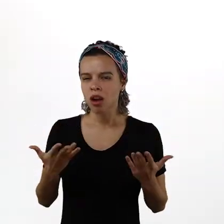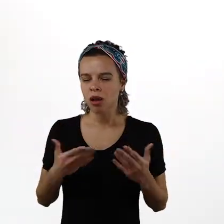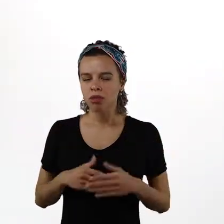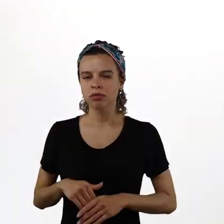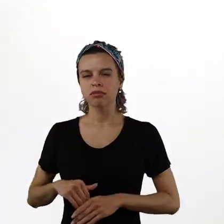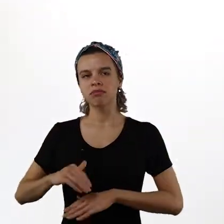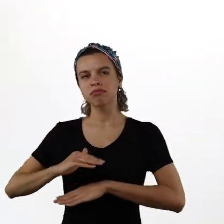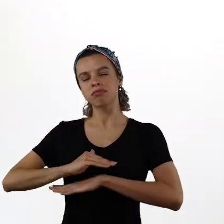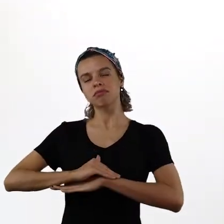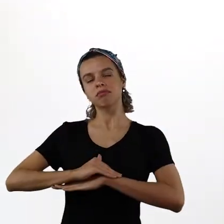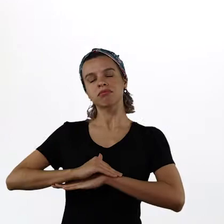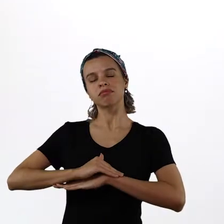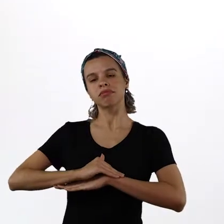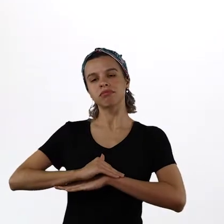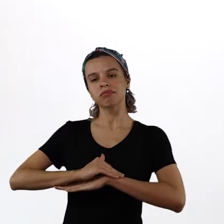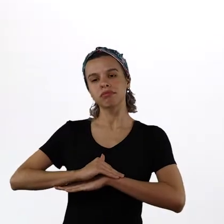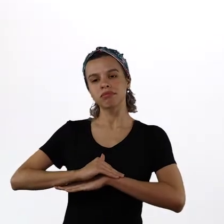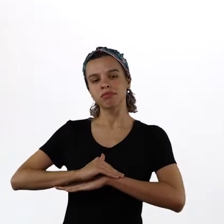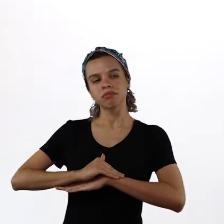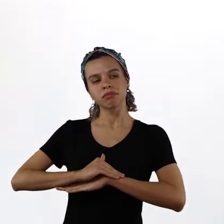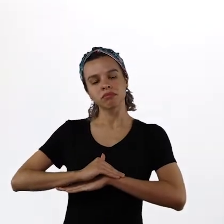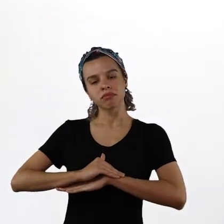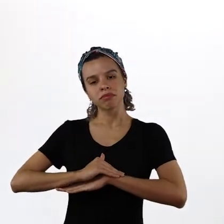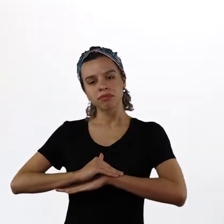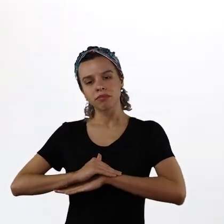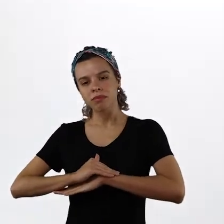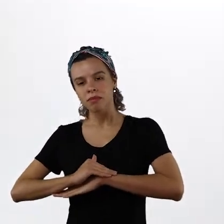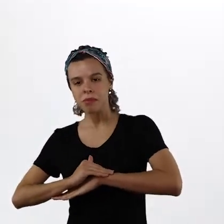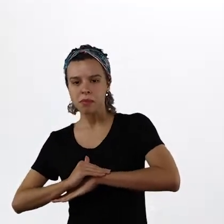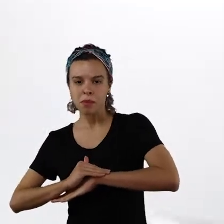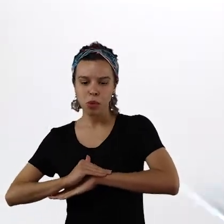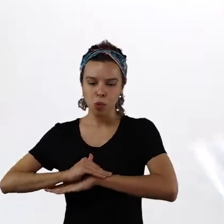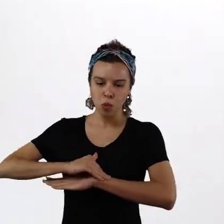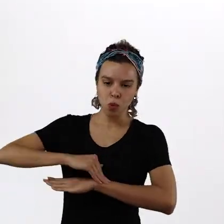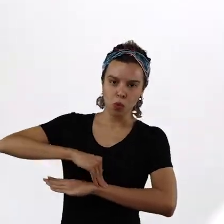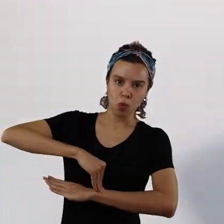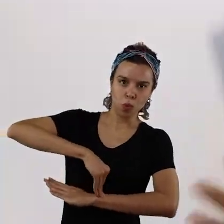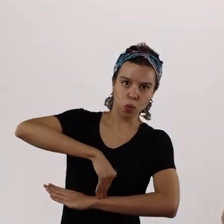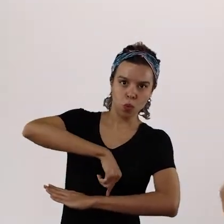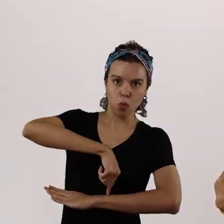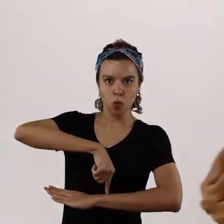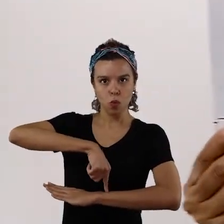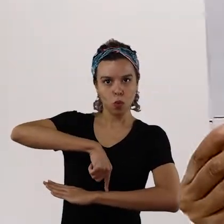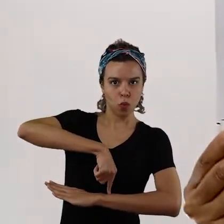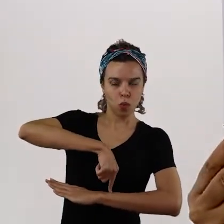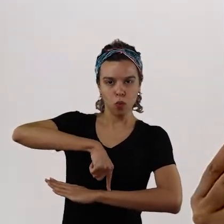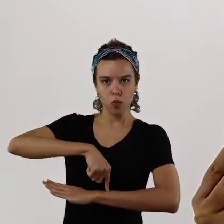Então, aos poucos, se ergueu sobre uma ponta.